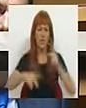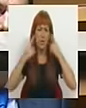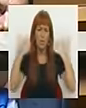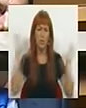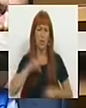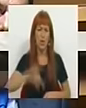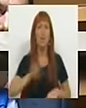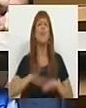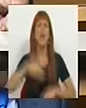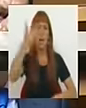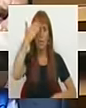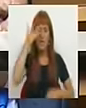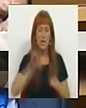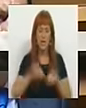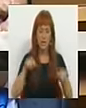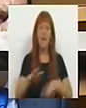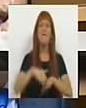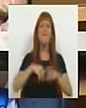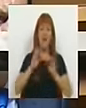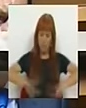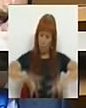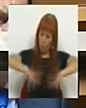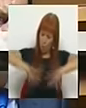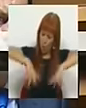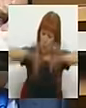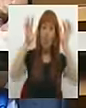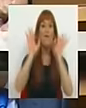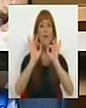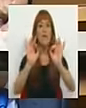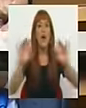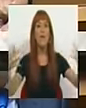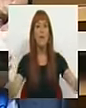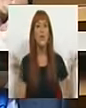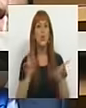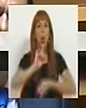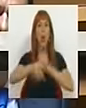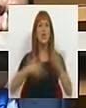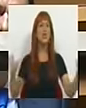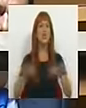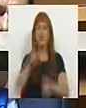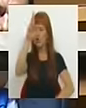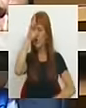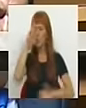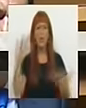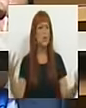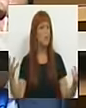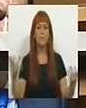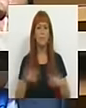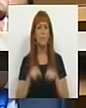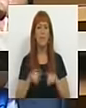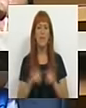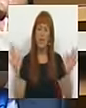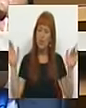Públicas Portuguesas, quanto à capacidade de fazer evoluir favoravelmente aquilo que são os esforços